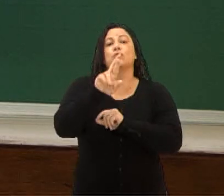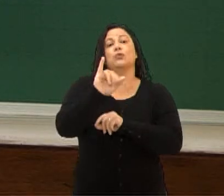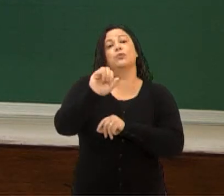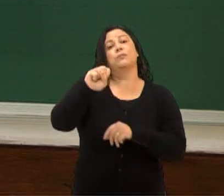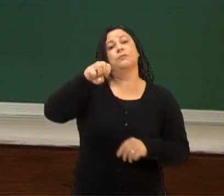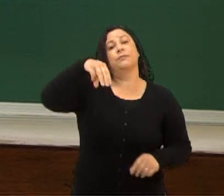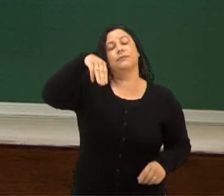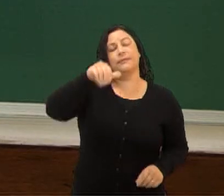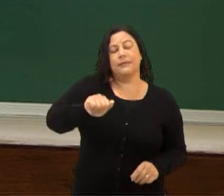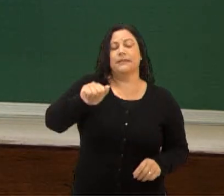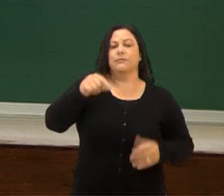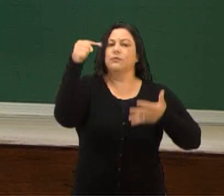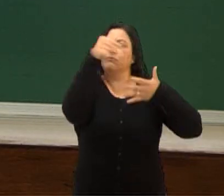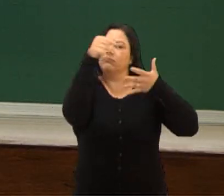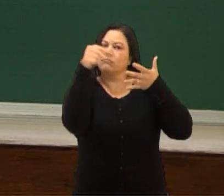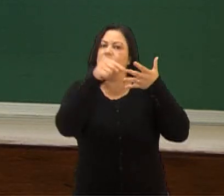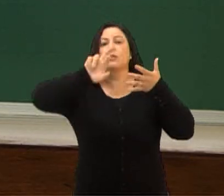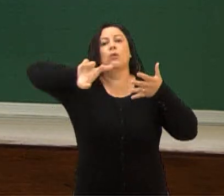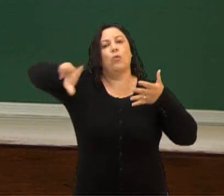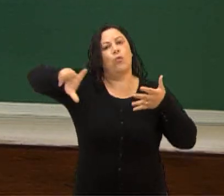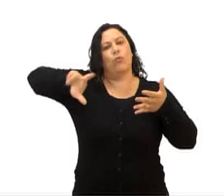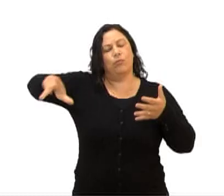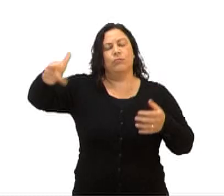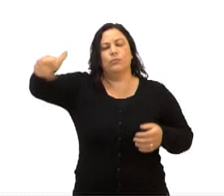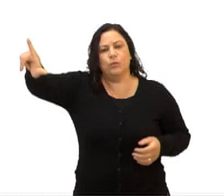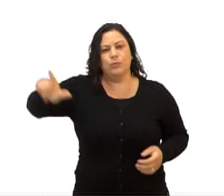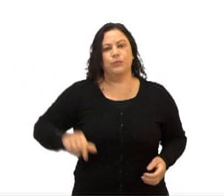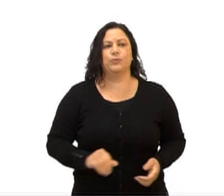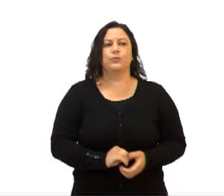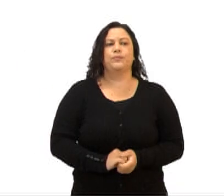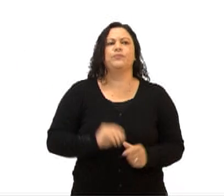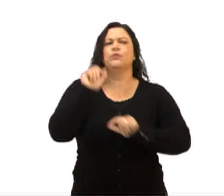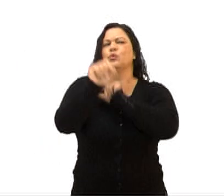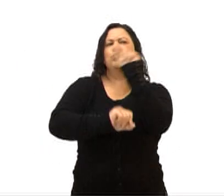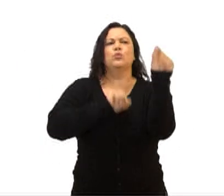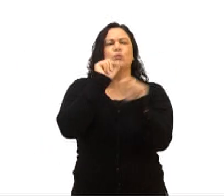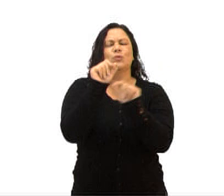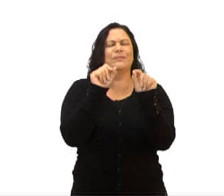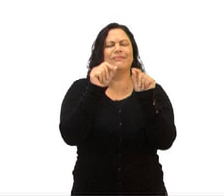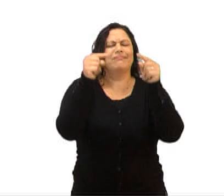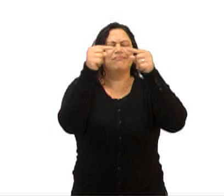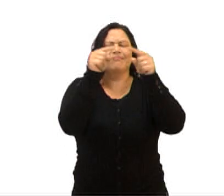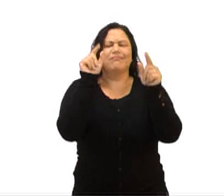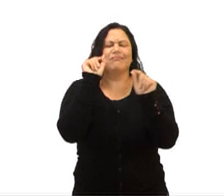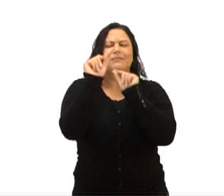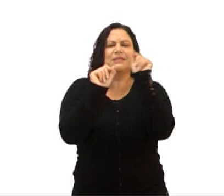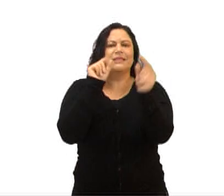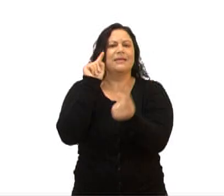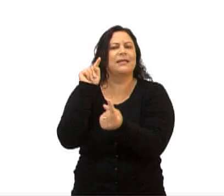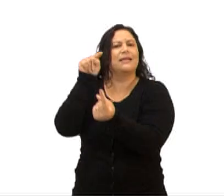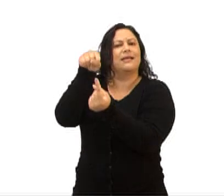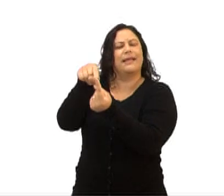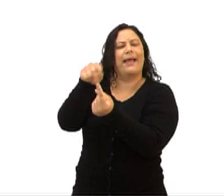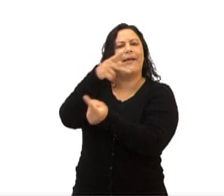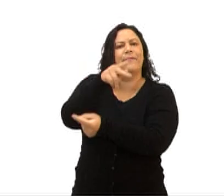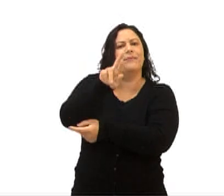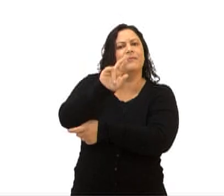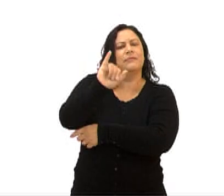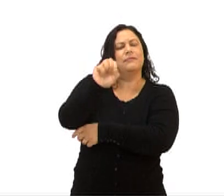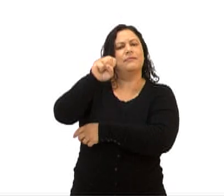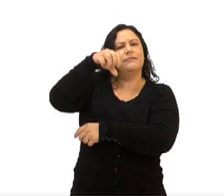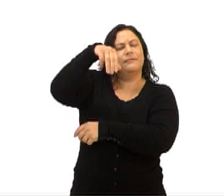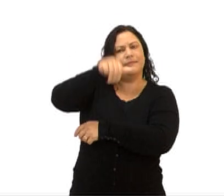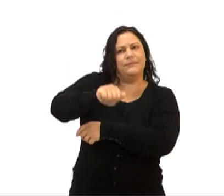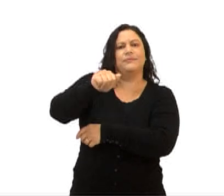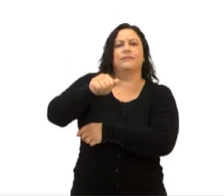prismas. Então, primeiro lembrar da definição de prisma. Né? Definição de prisma, lembra lá? Ele tem base superior,